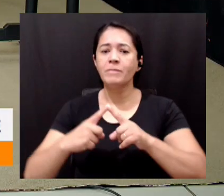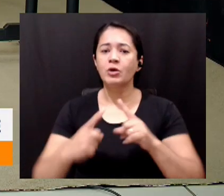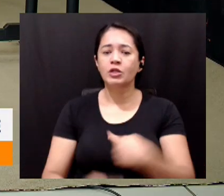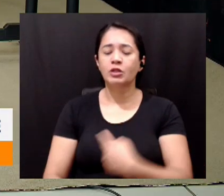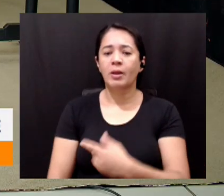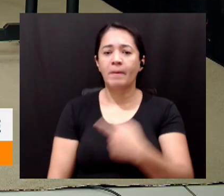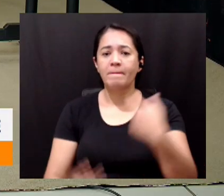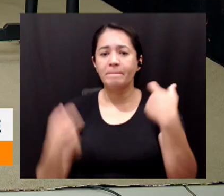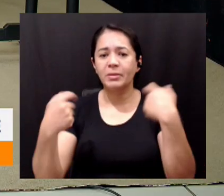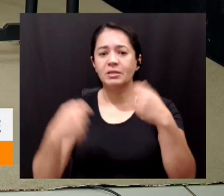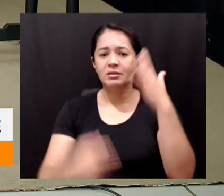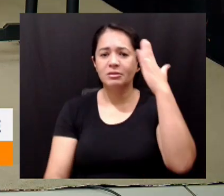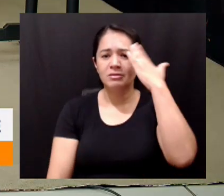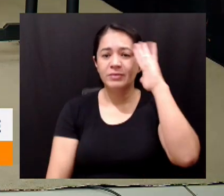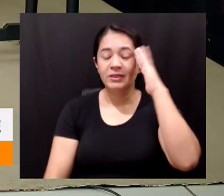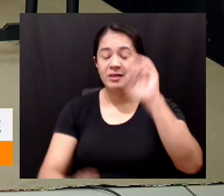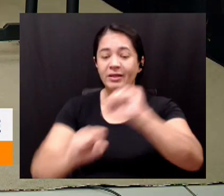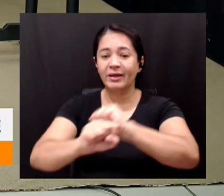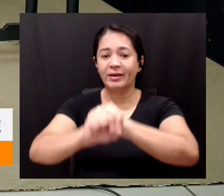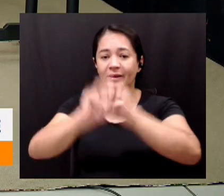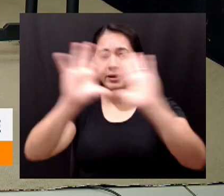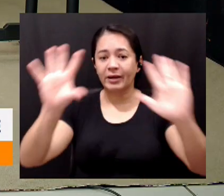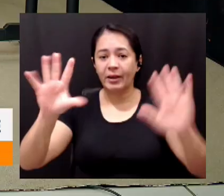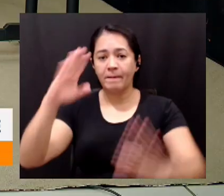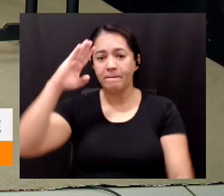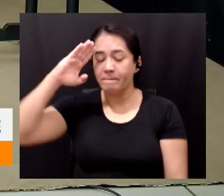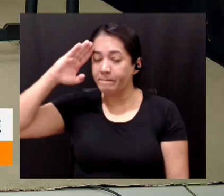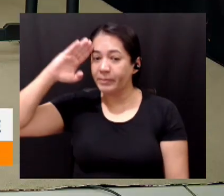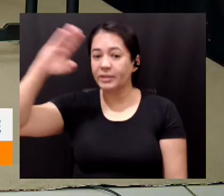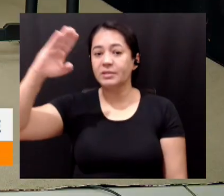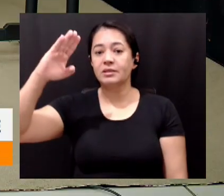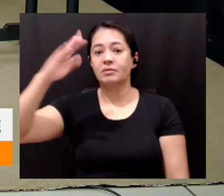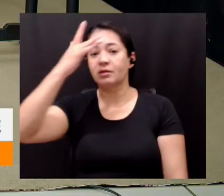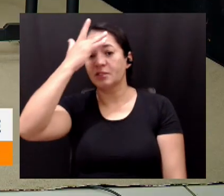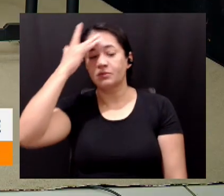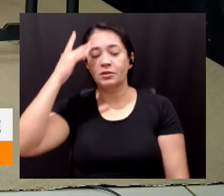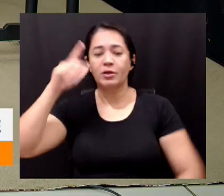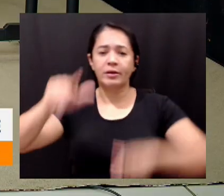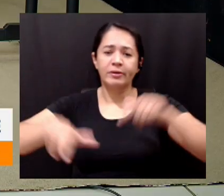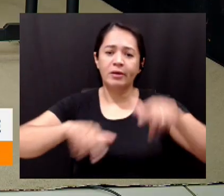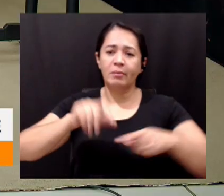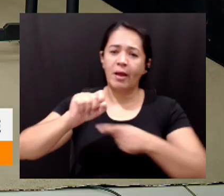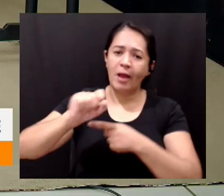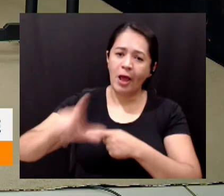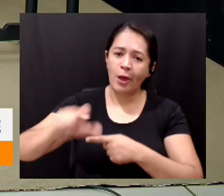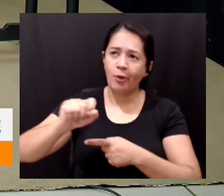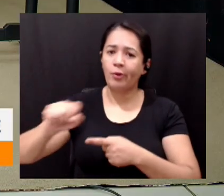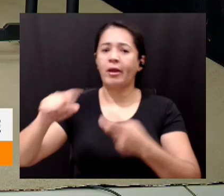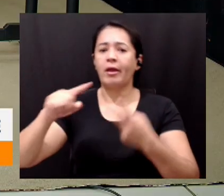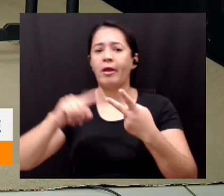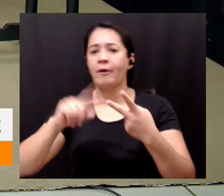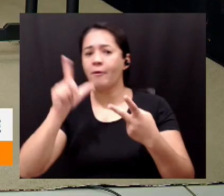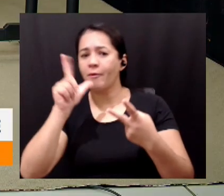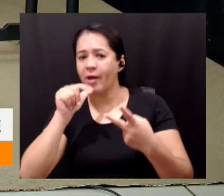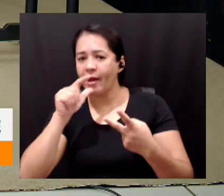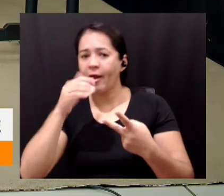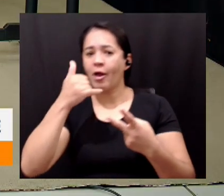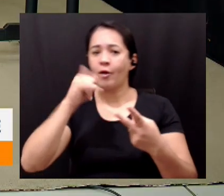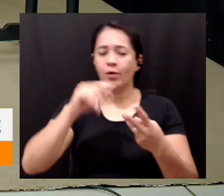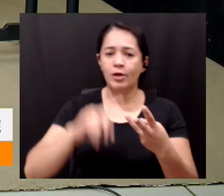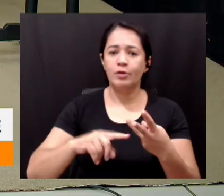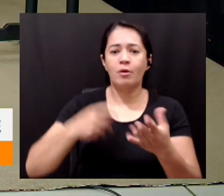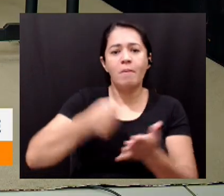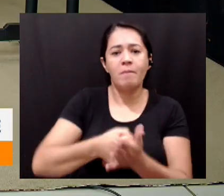que trabalham para poder pagar o aluguel, pagar água, pagar a luz, para sobreviver, né? E